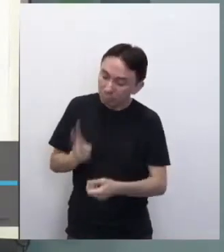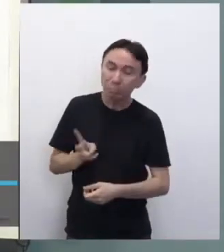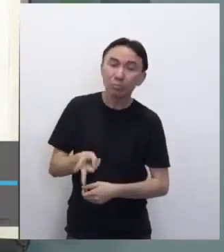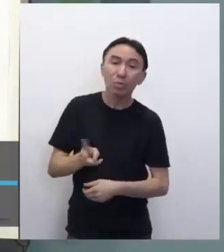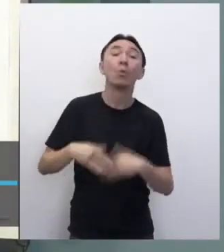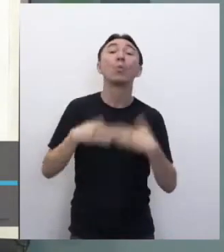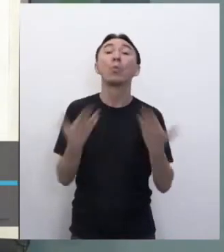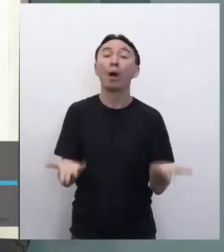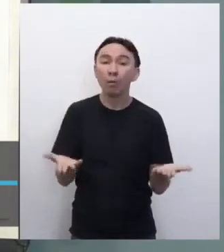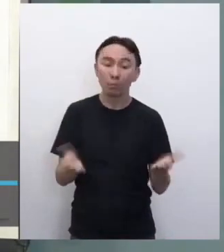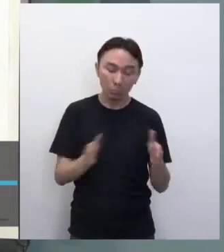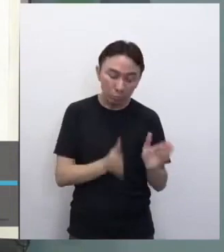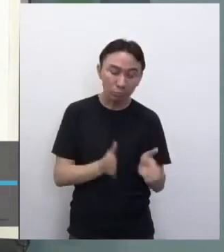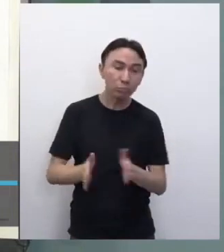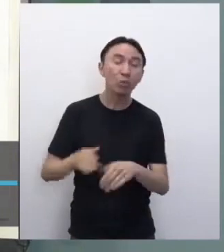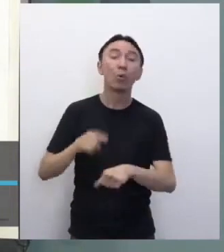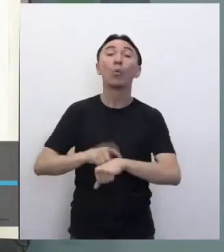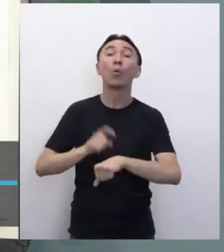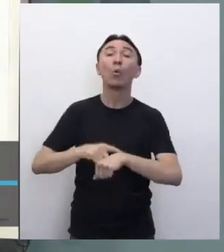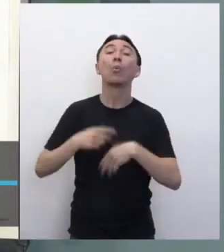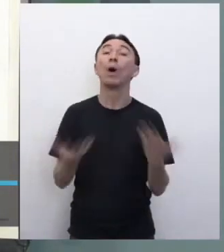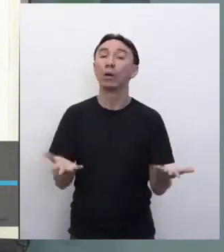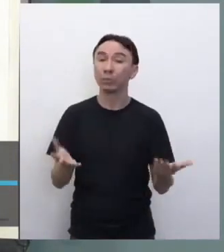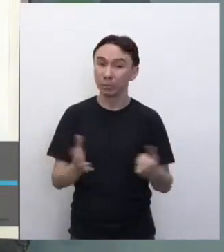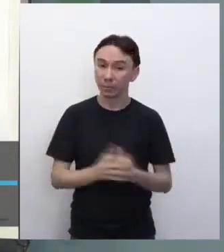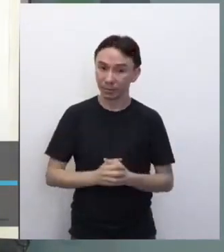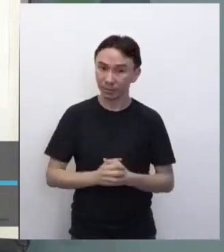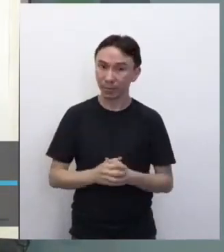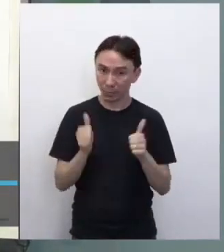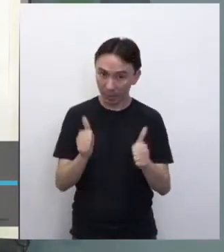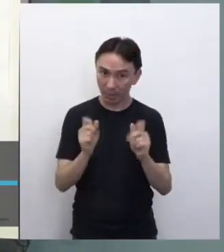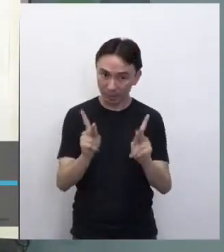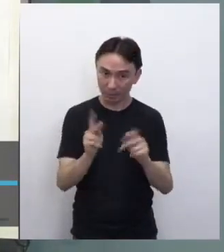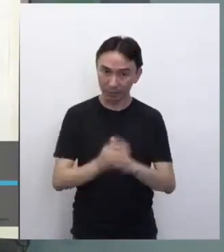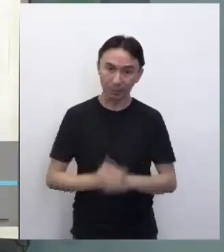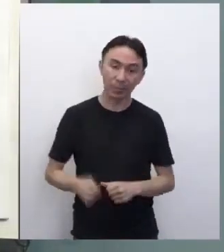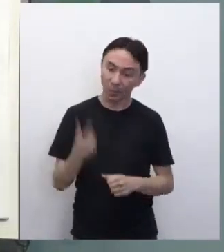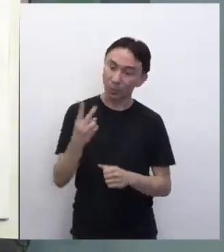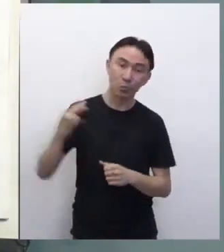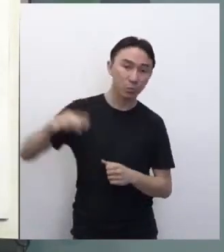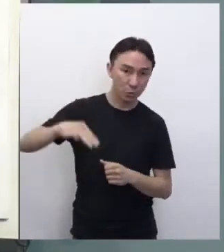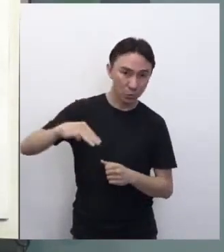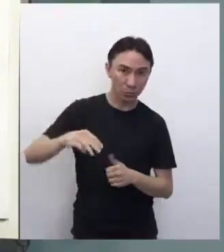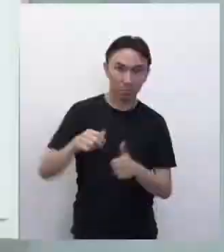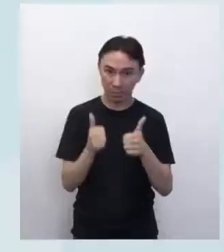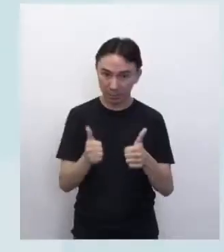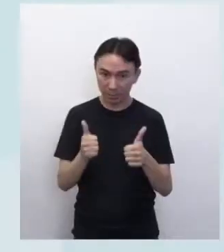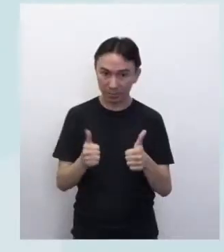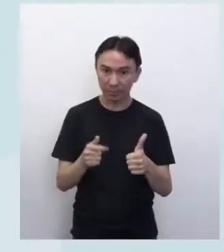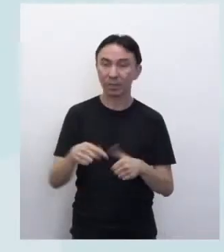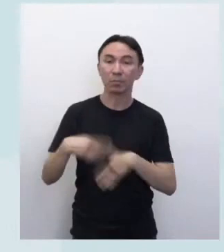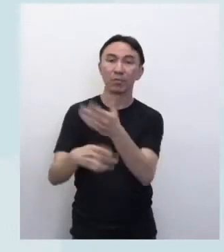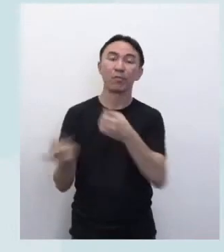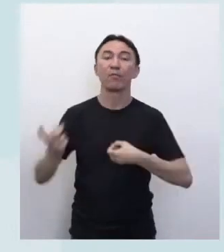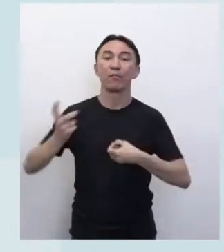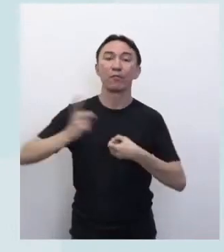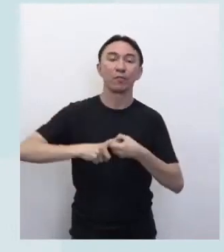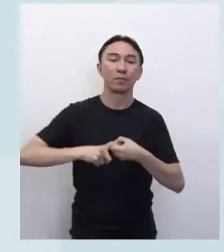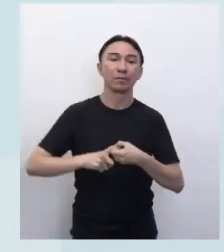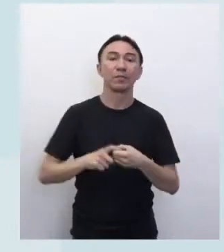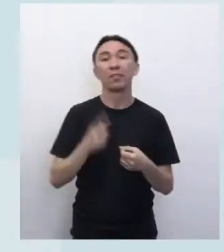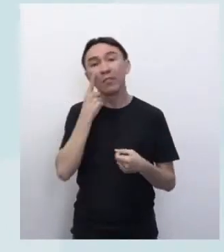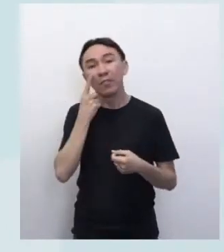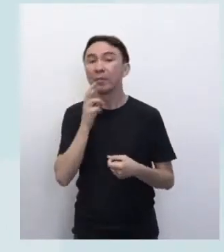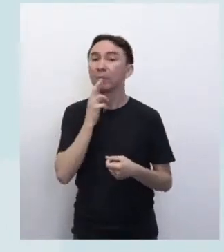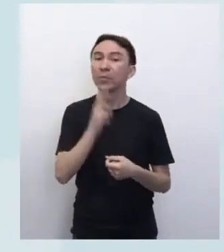esse social media app or website. Tudo bem? 2 minutes for you, 2 minutos para vocês. Daqui a pouco a gente volta para